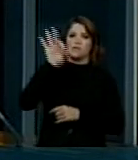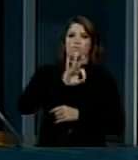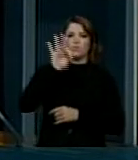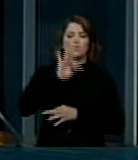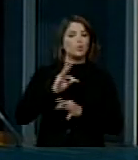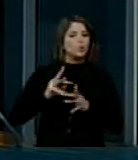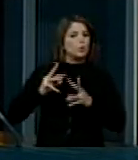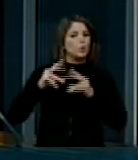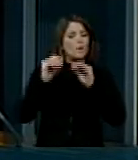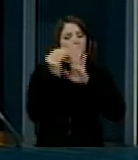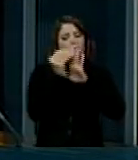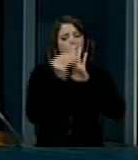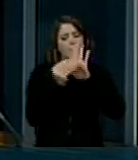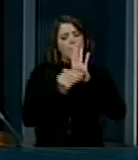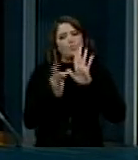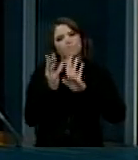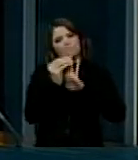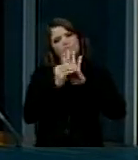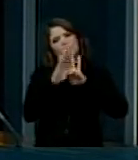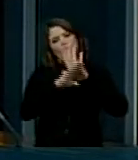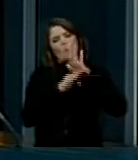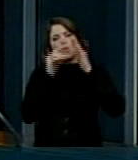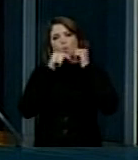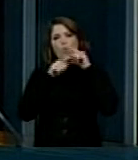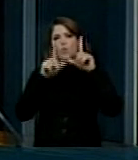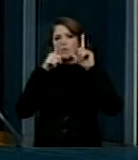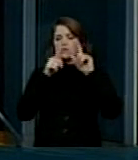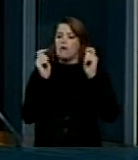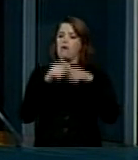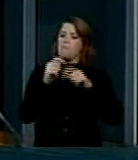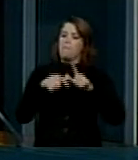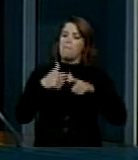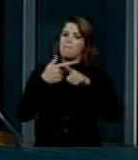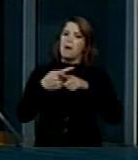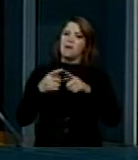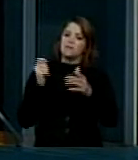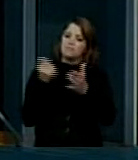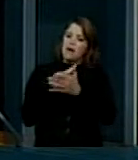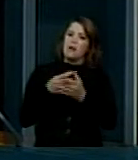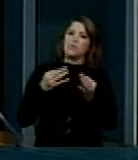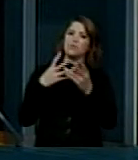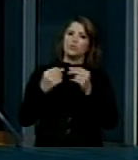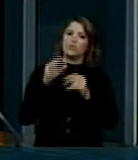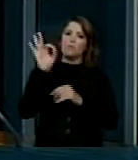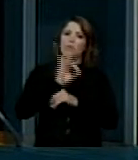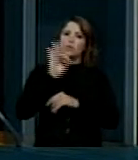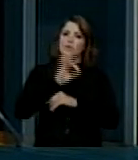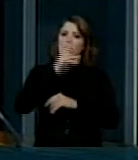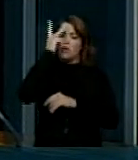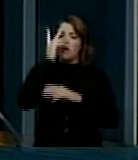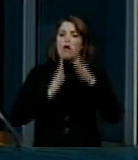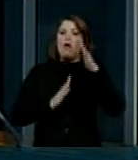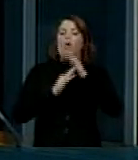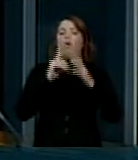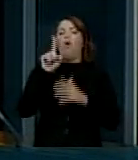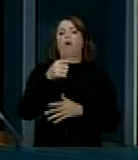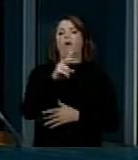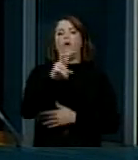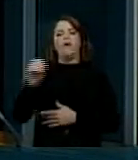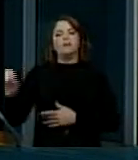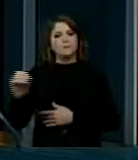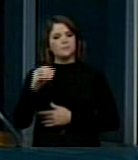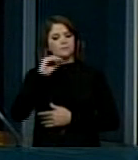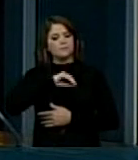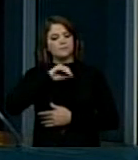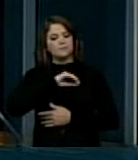95% de tudo que foi colocado dentro daquela pauta. Aumento da capacidade de pagamento do percentual dos que ganham até R$ 1.500,